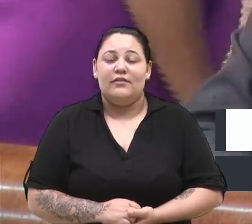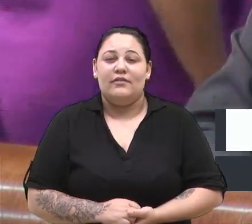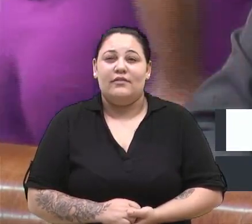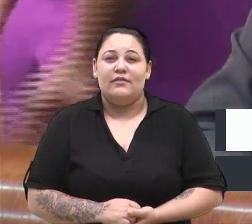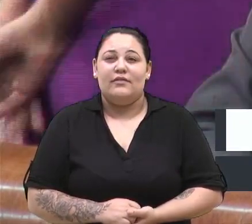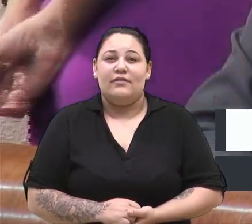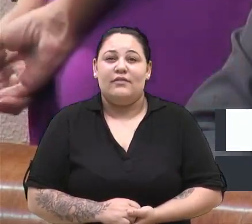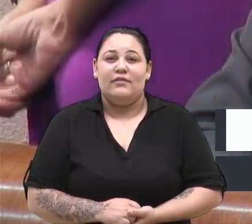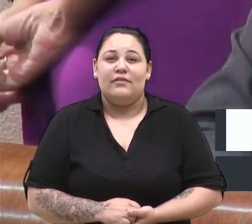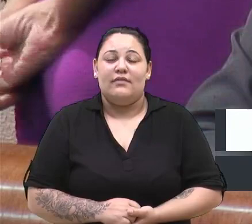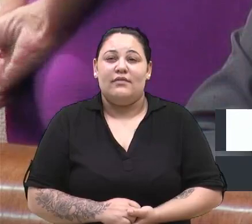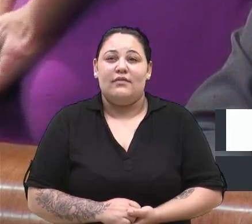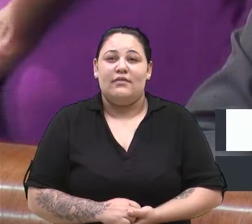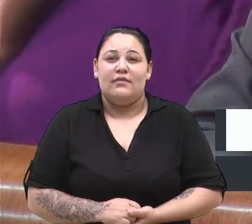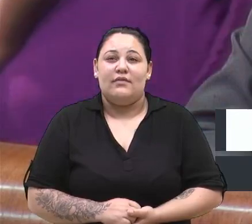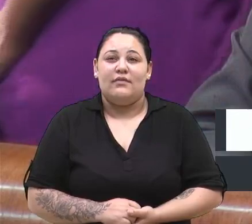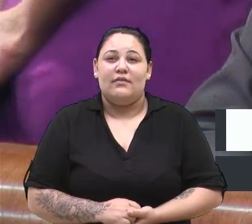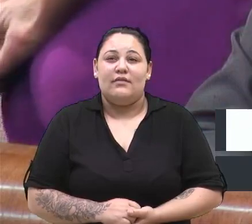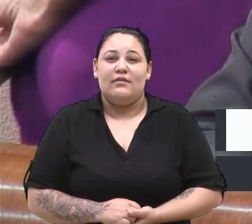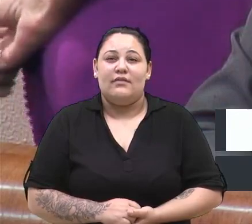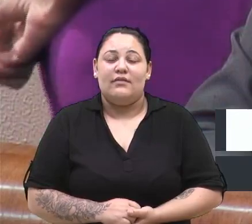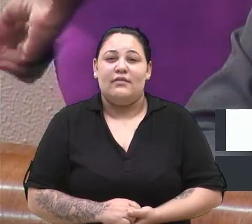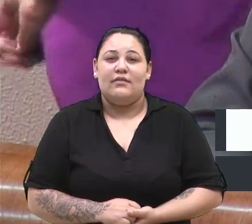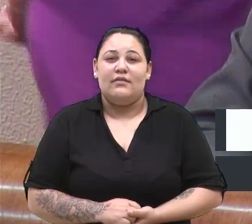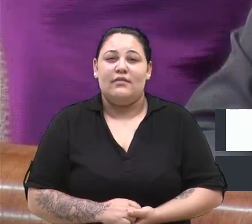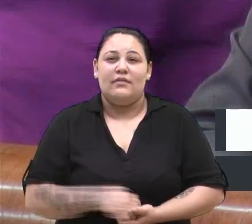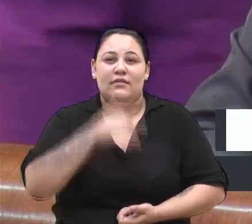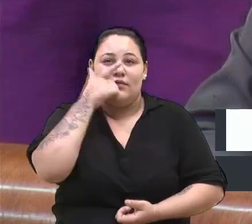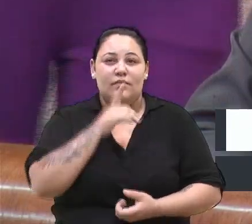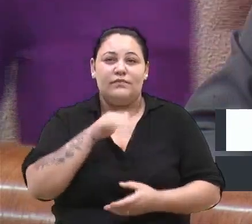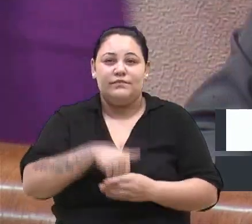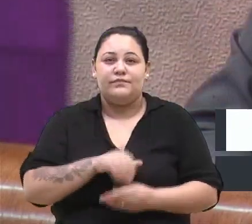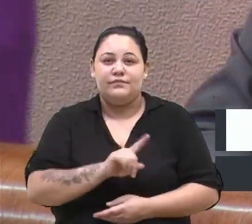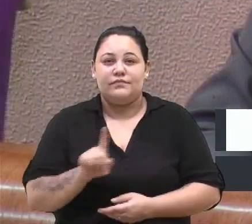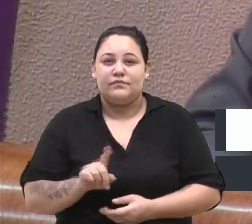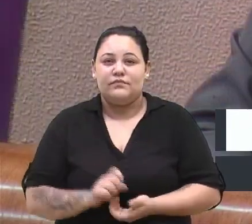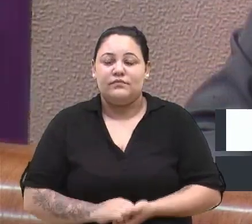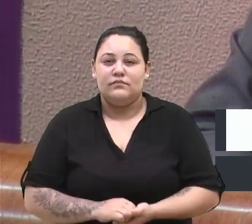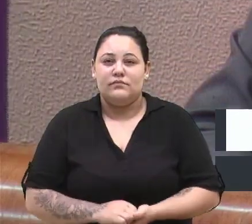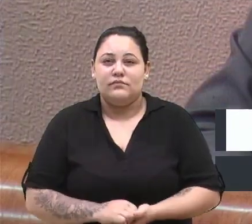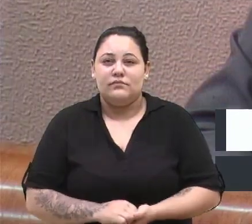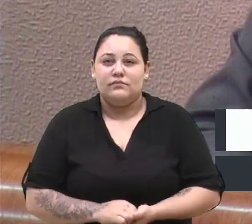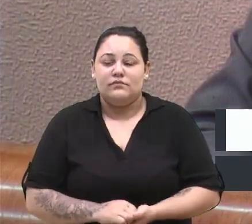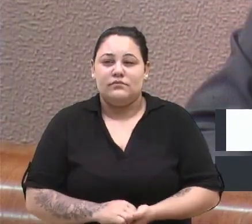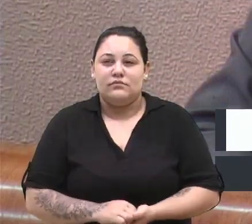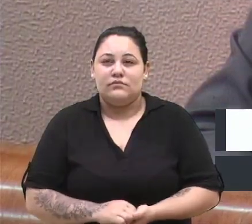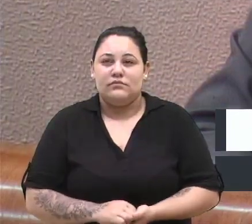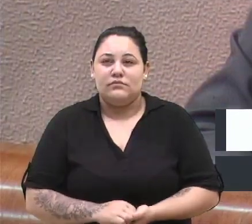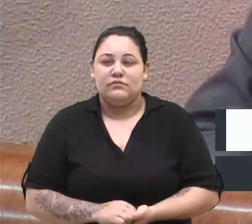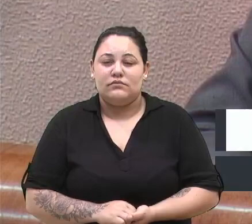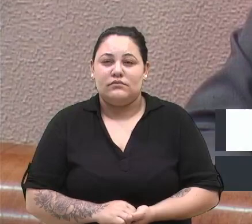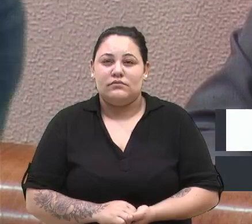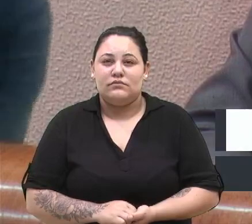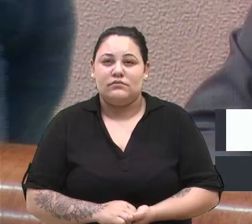sim voto não senhor presidente Vereador Lucas carenato só para corrigir o